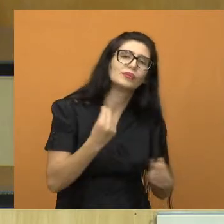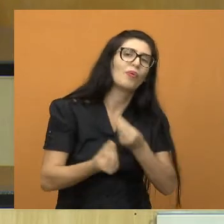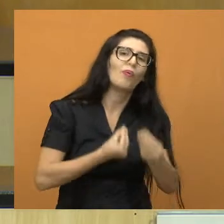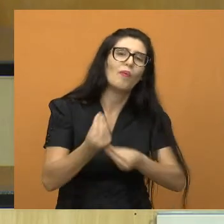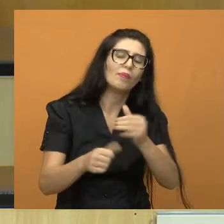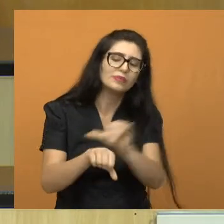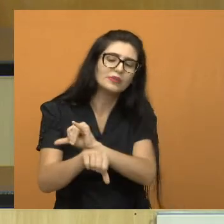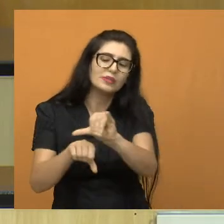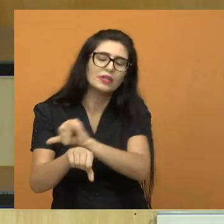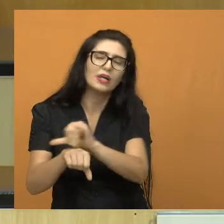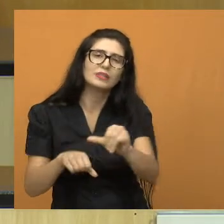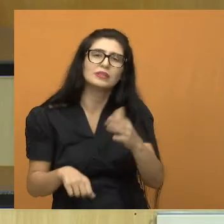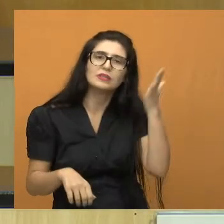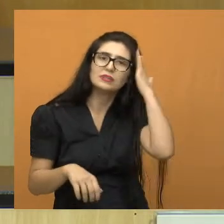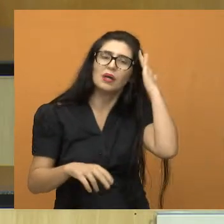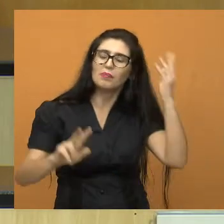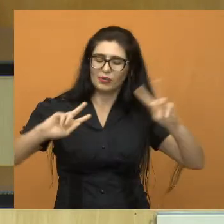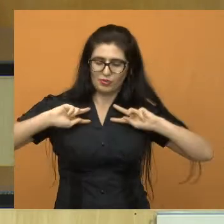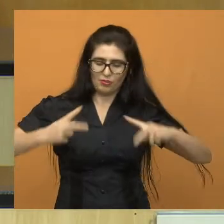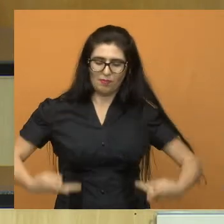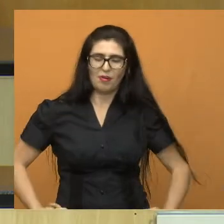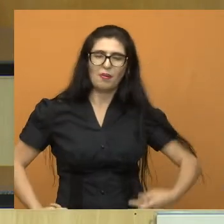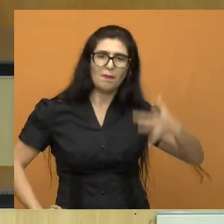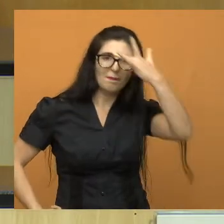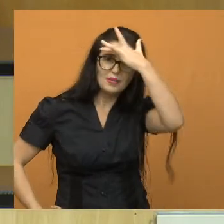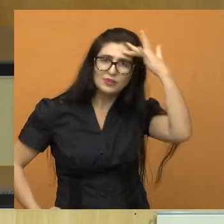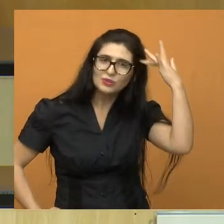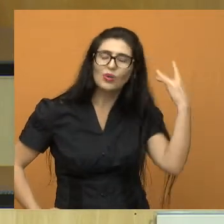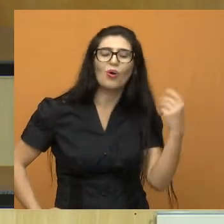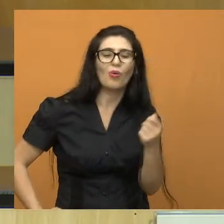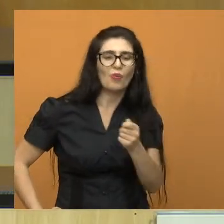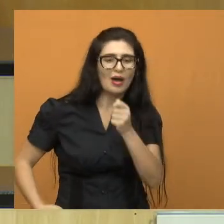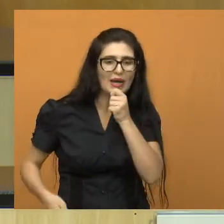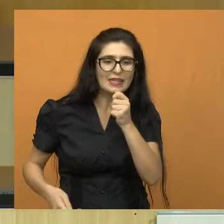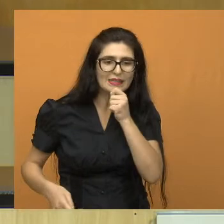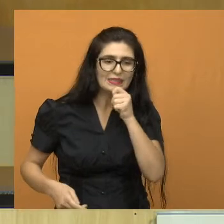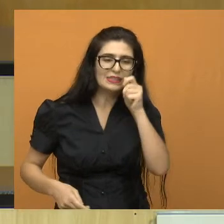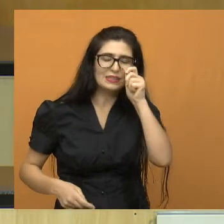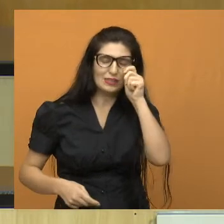ele está ainda em fase de escravização.